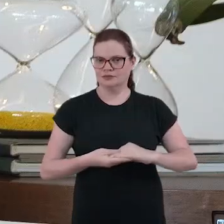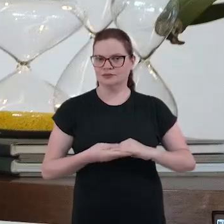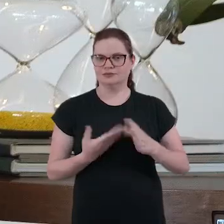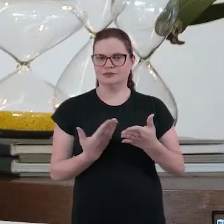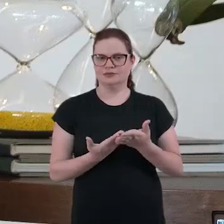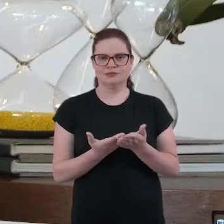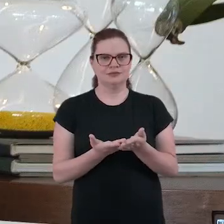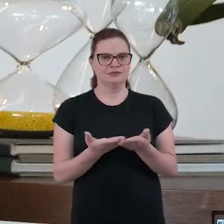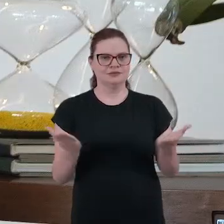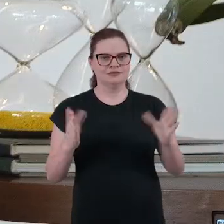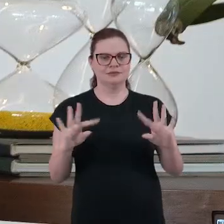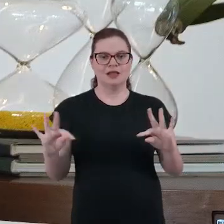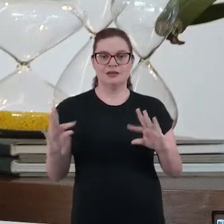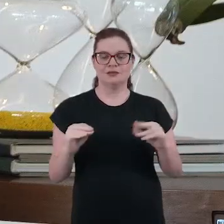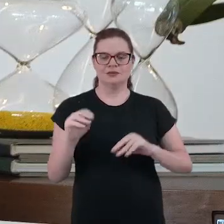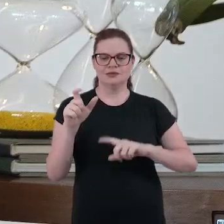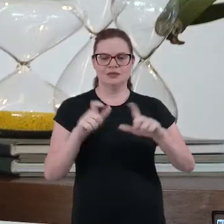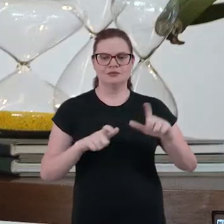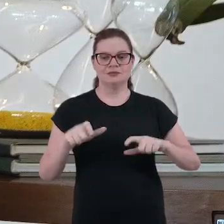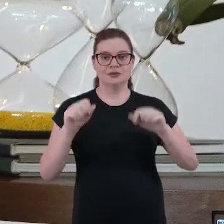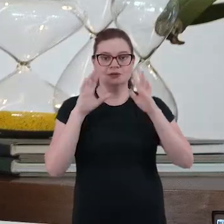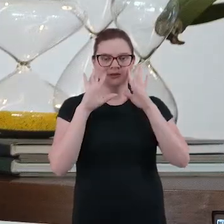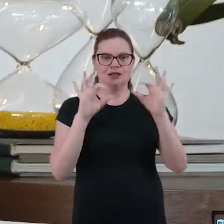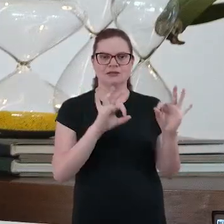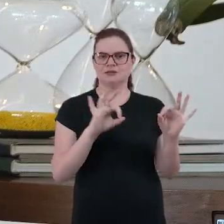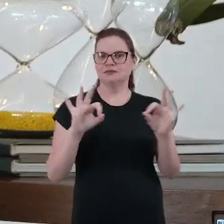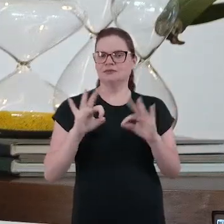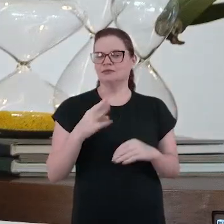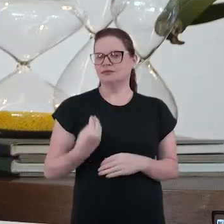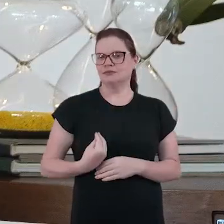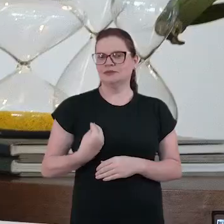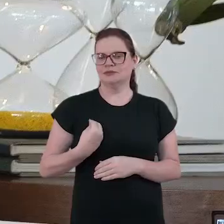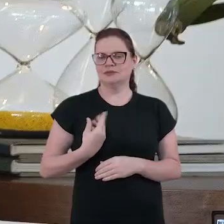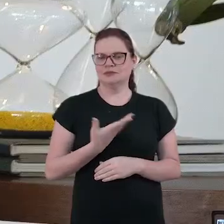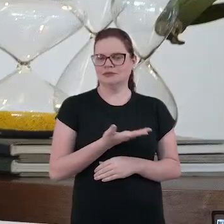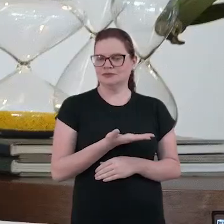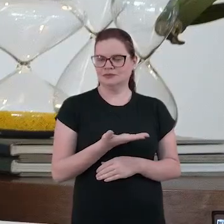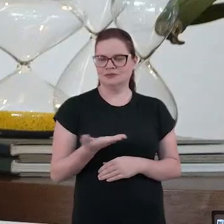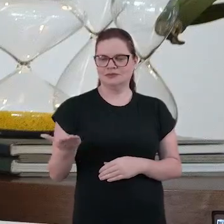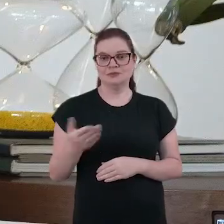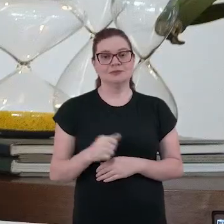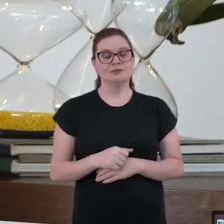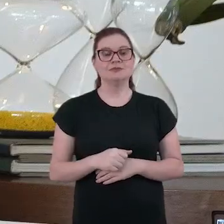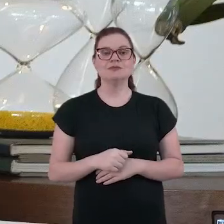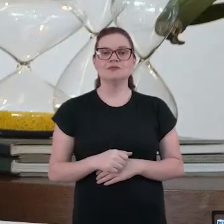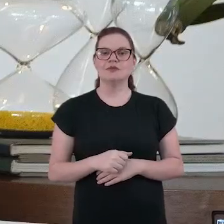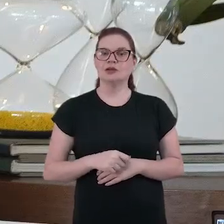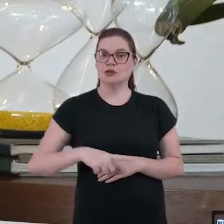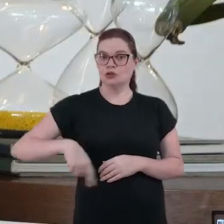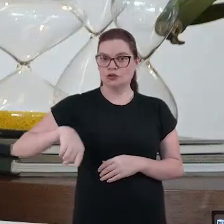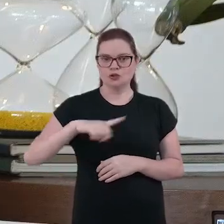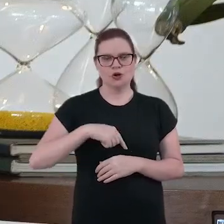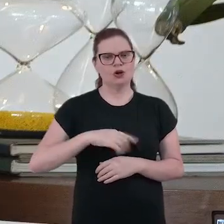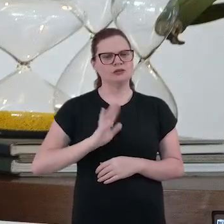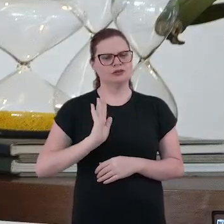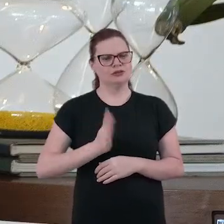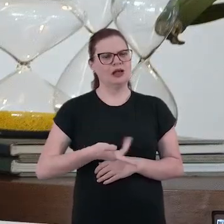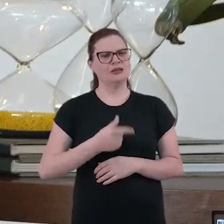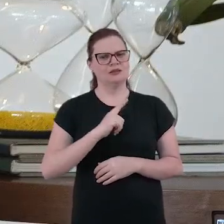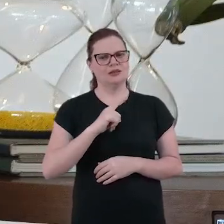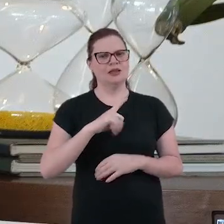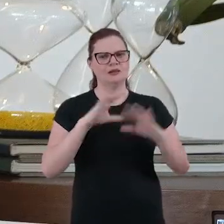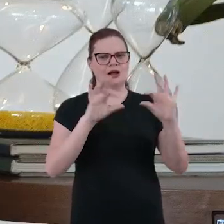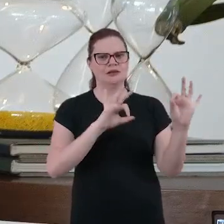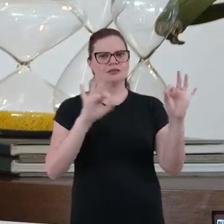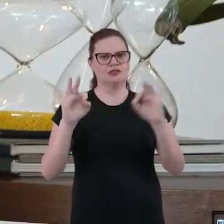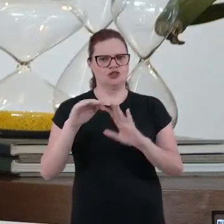Queremos saudar a todos os nossos amigos, aqueles que participam conosco deste programa. Nós estamos presentes em